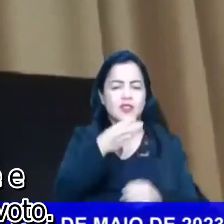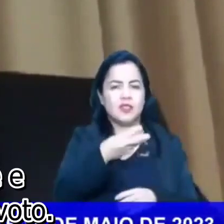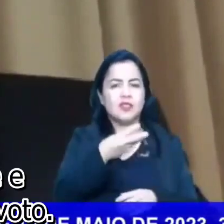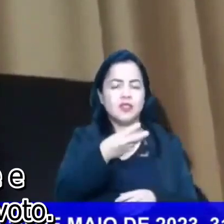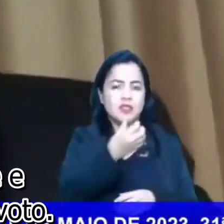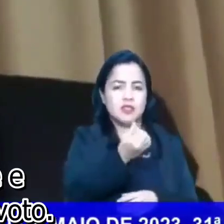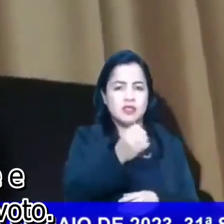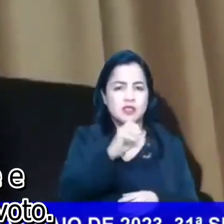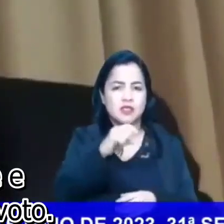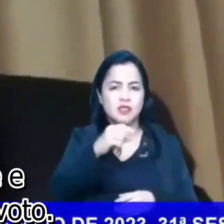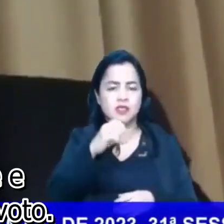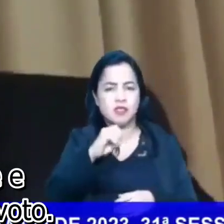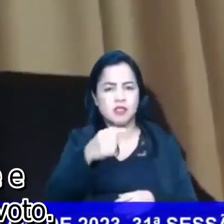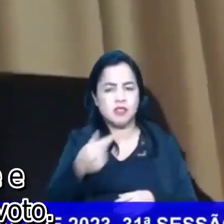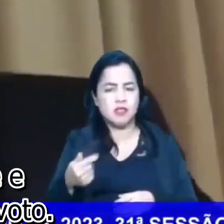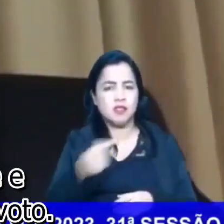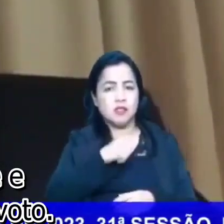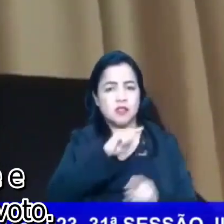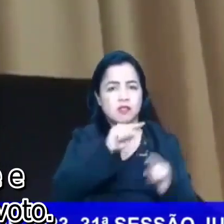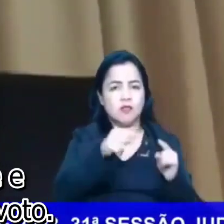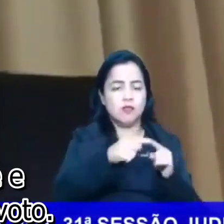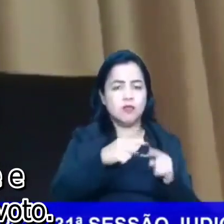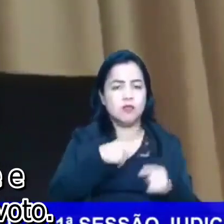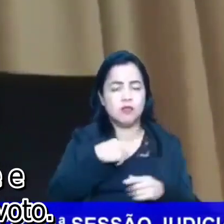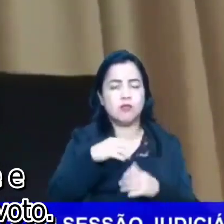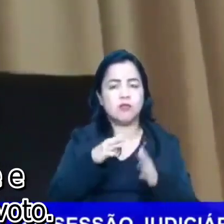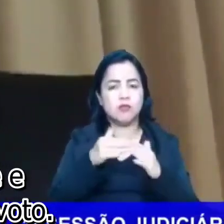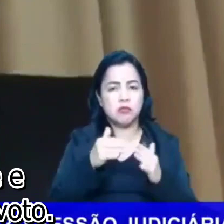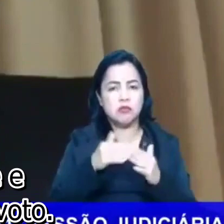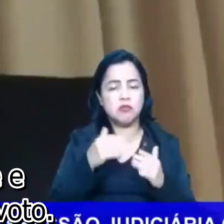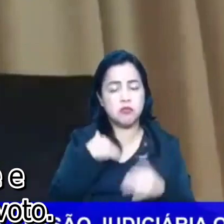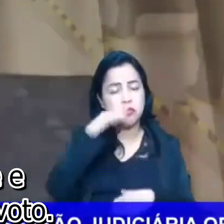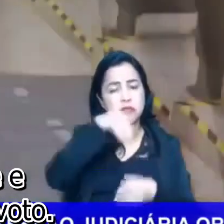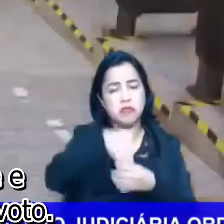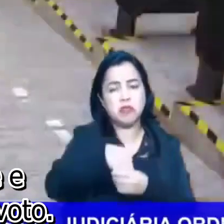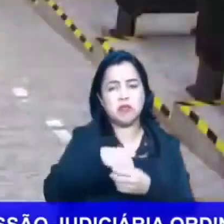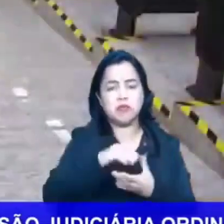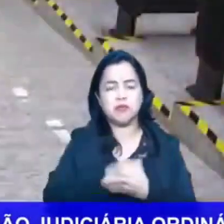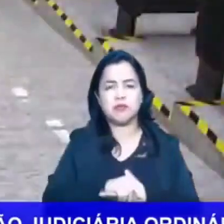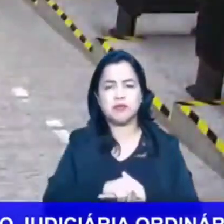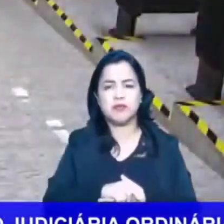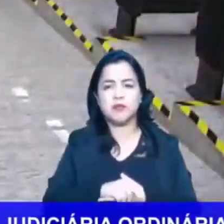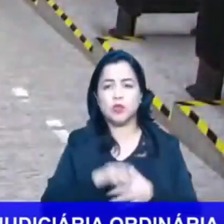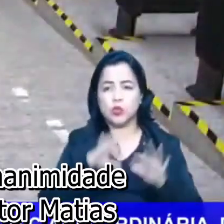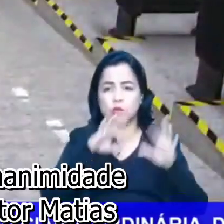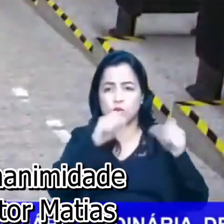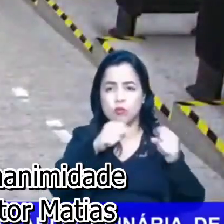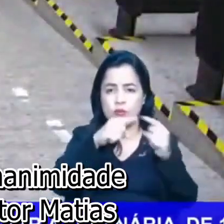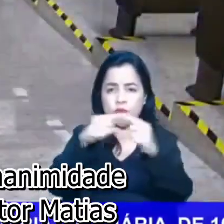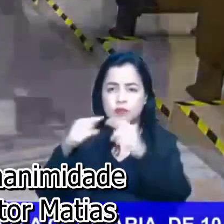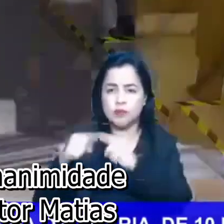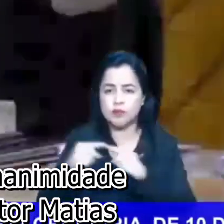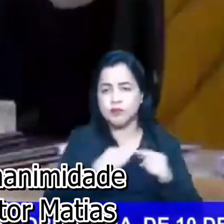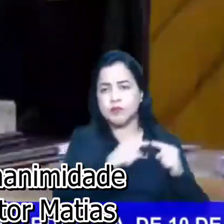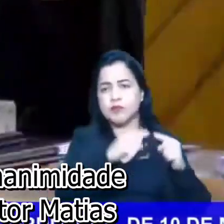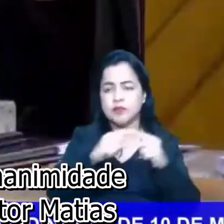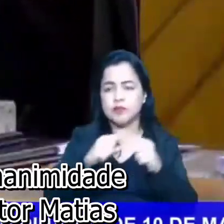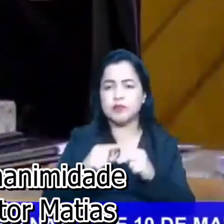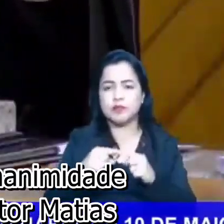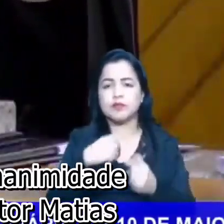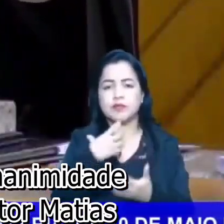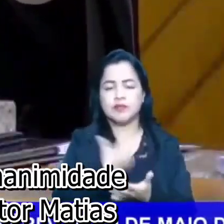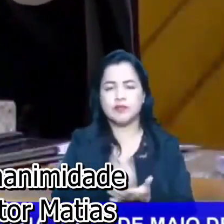23.607, e pedindo venha ao eminente MPE. É o meu voto. Todo mundo de acordo?